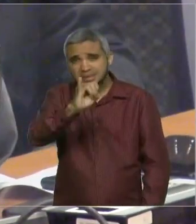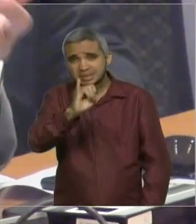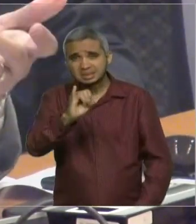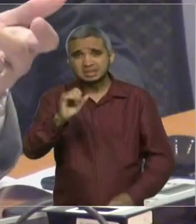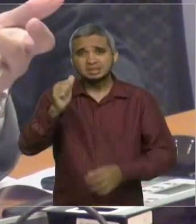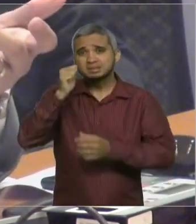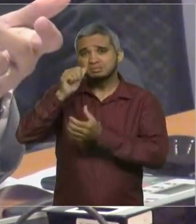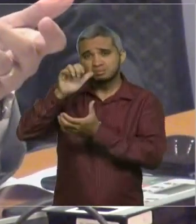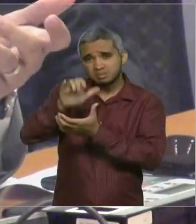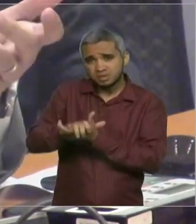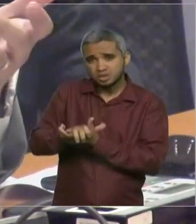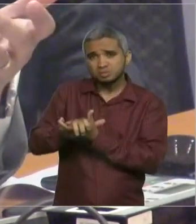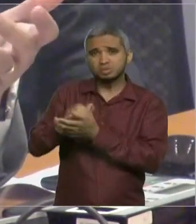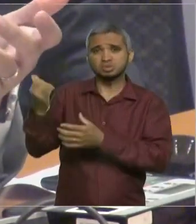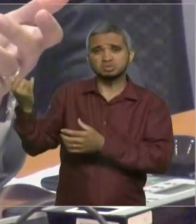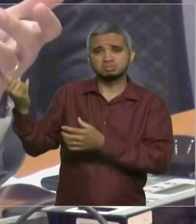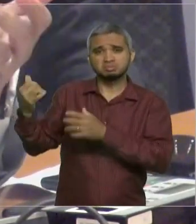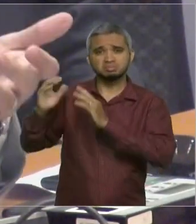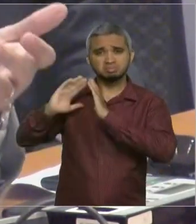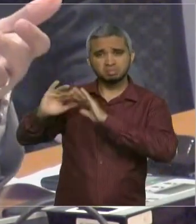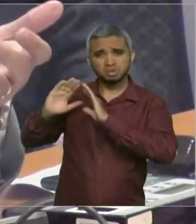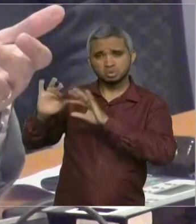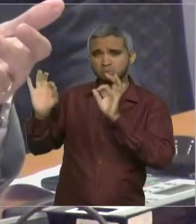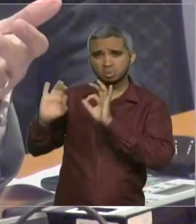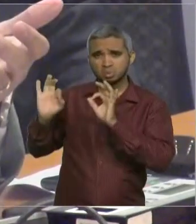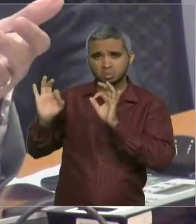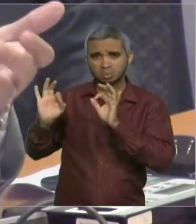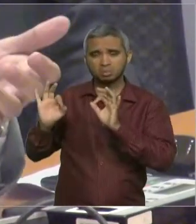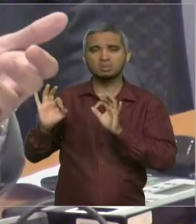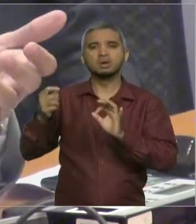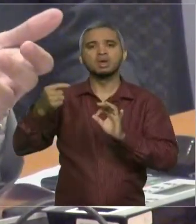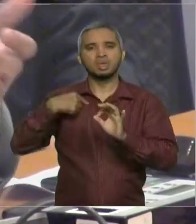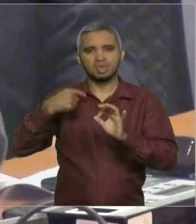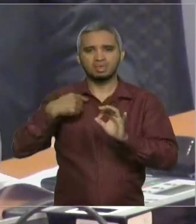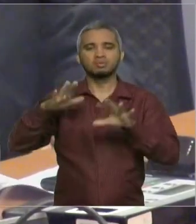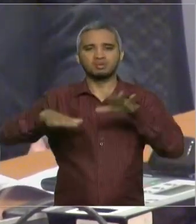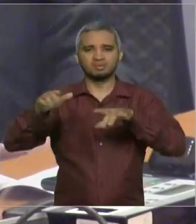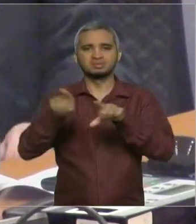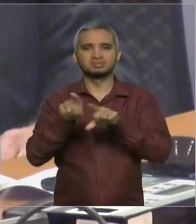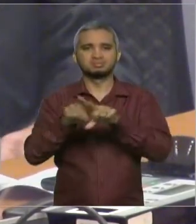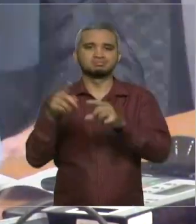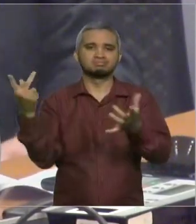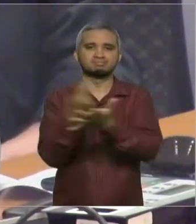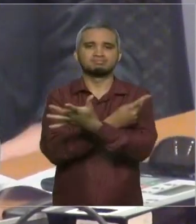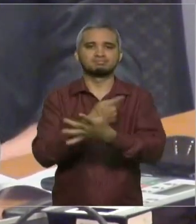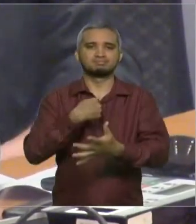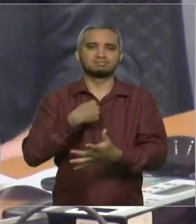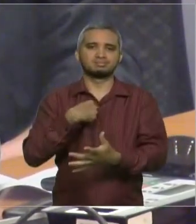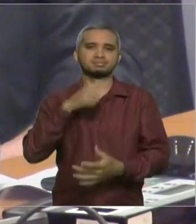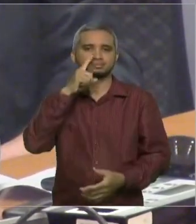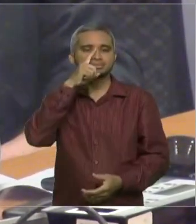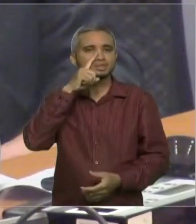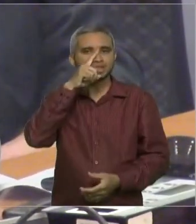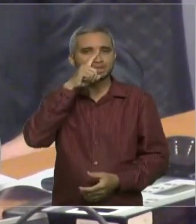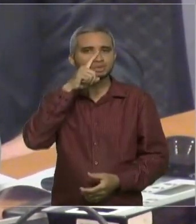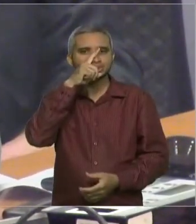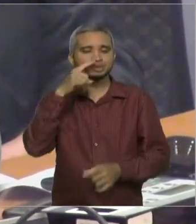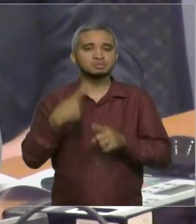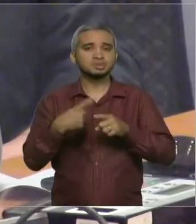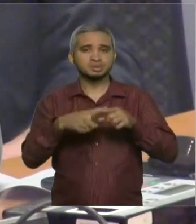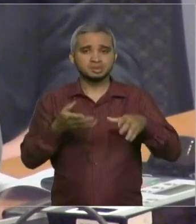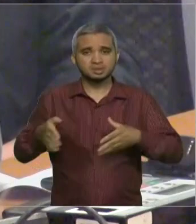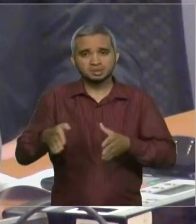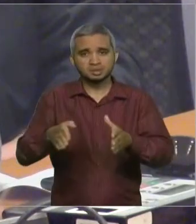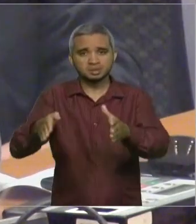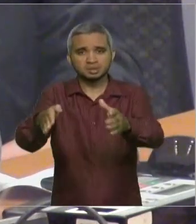eu teria também arriscado a minha vida, porque realmente aquela estrada estava muito perigosa. Muitas festas, muita